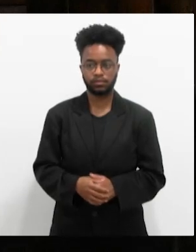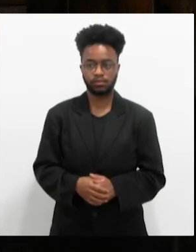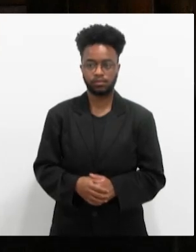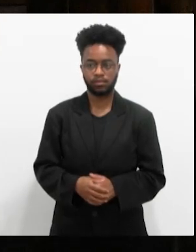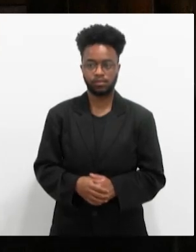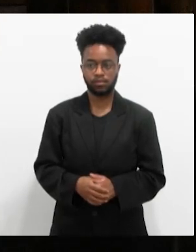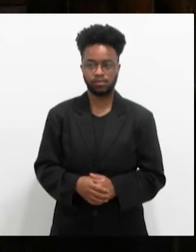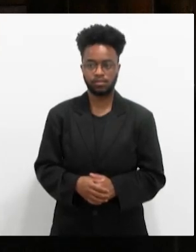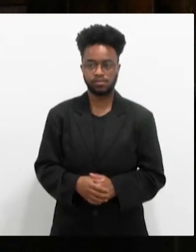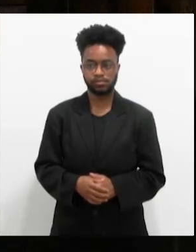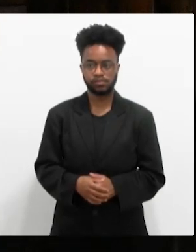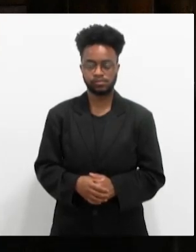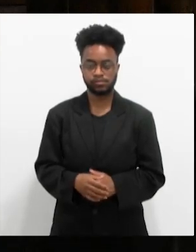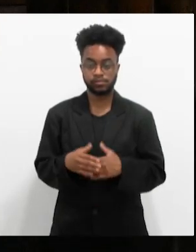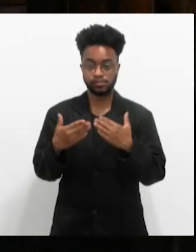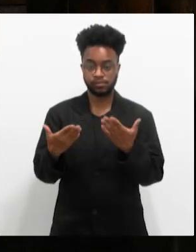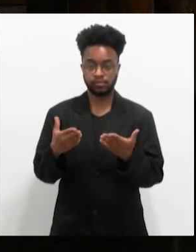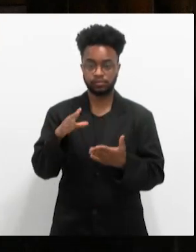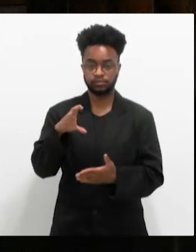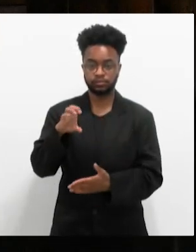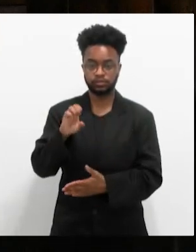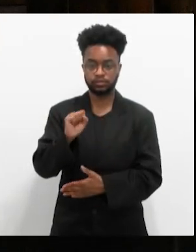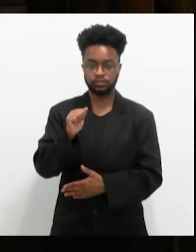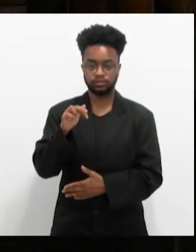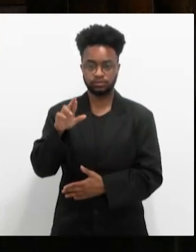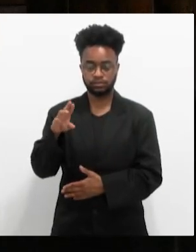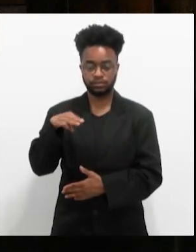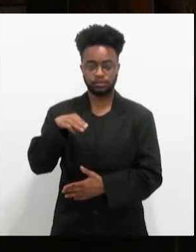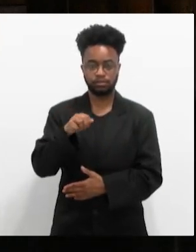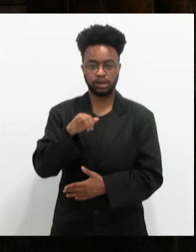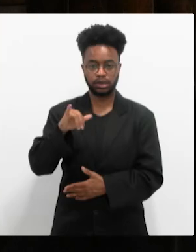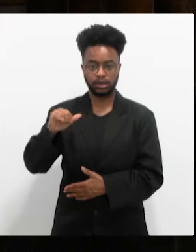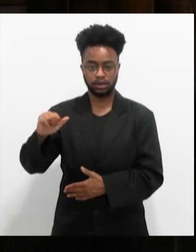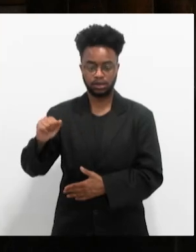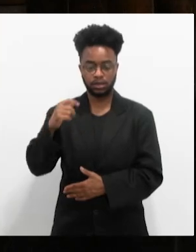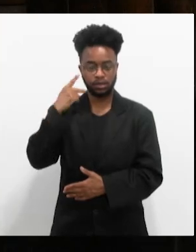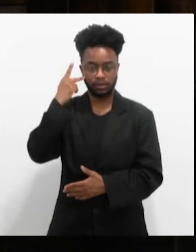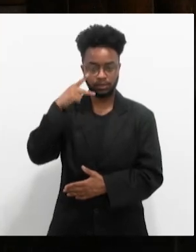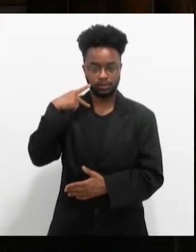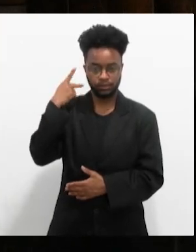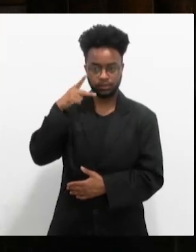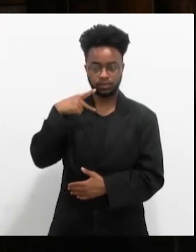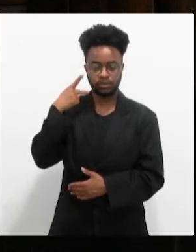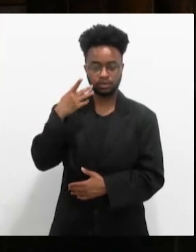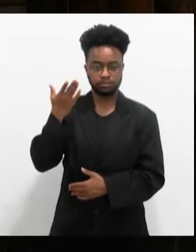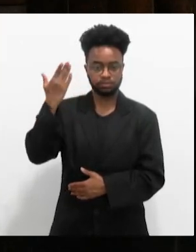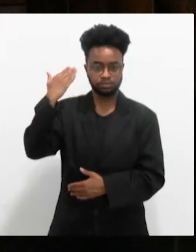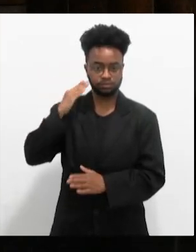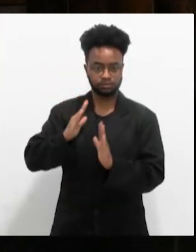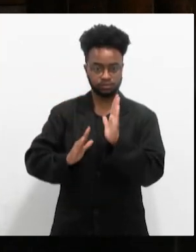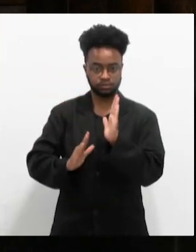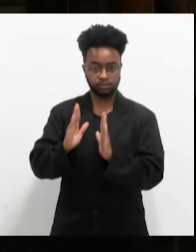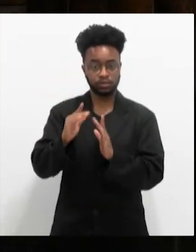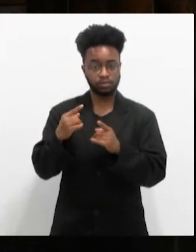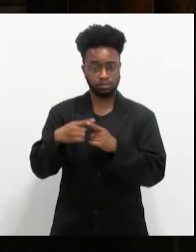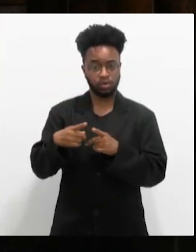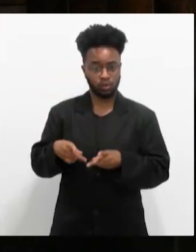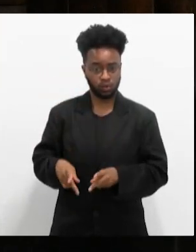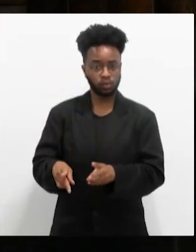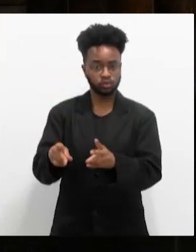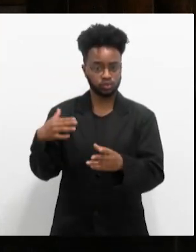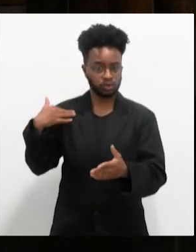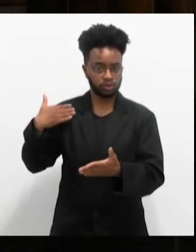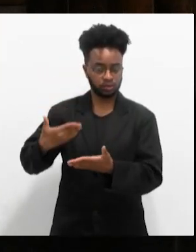César Maia era um político, à época, porque ainda o é,